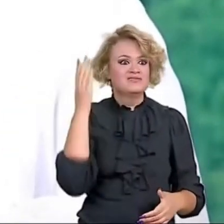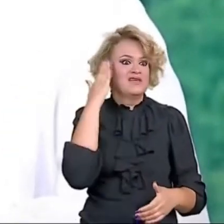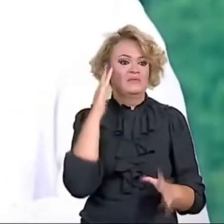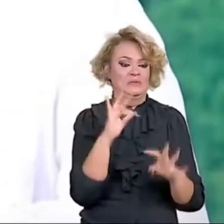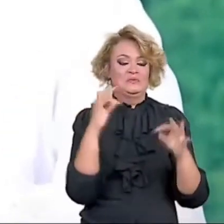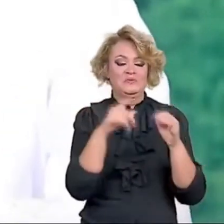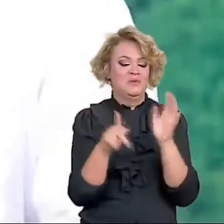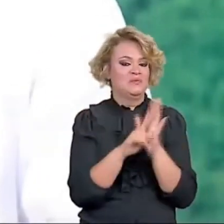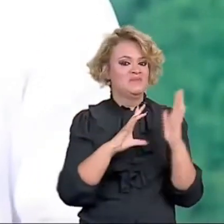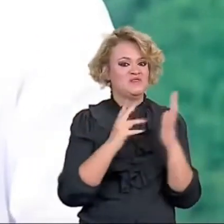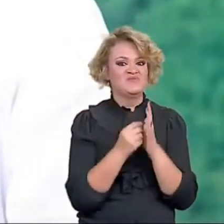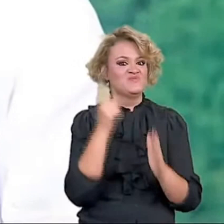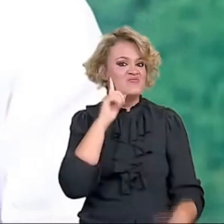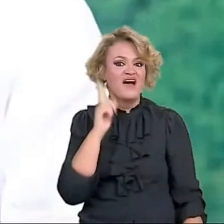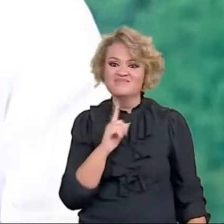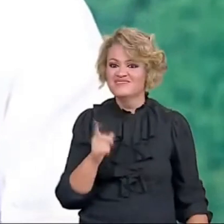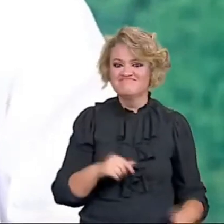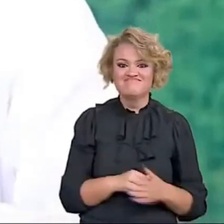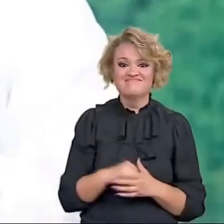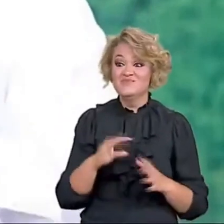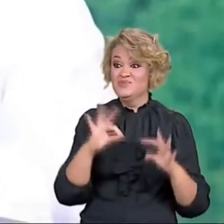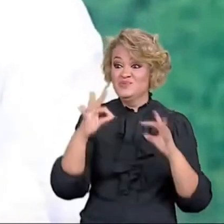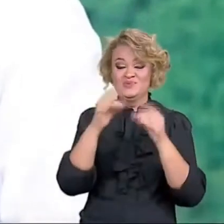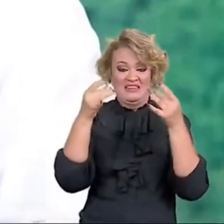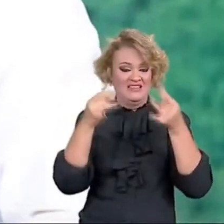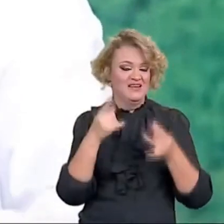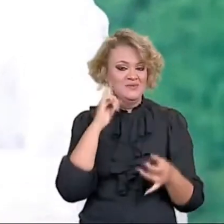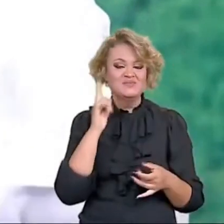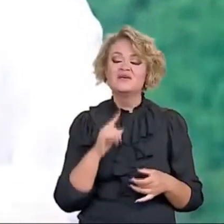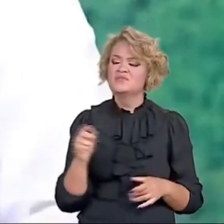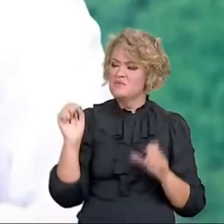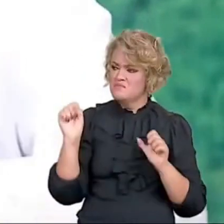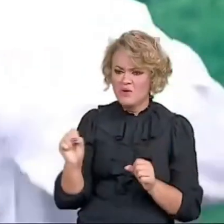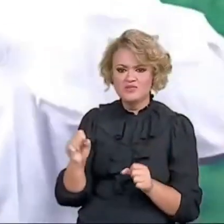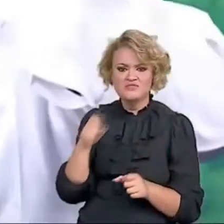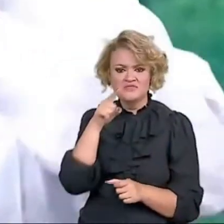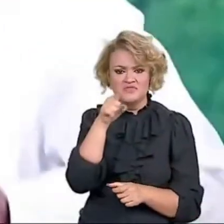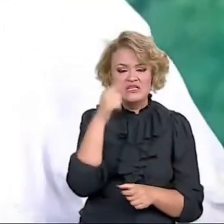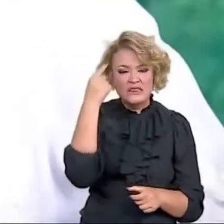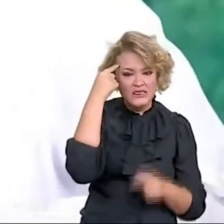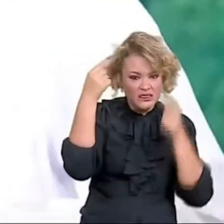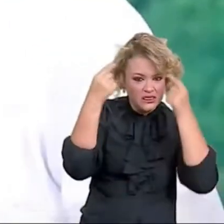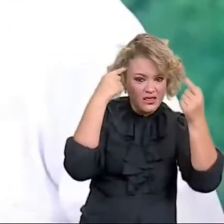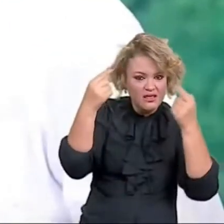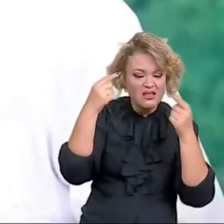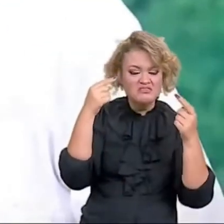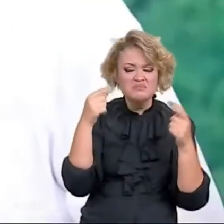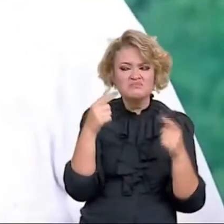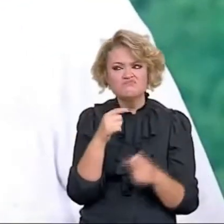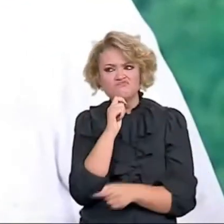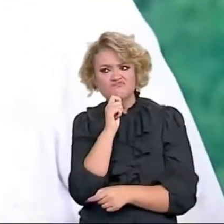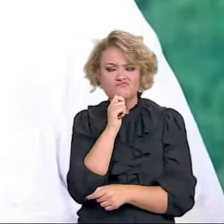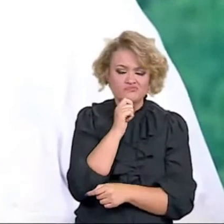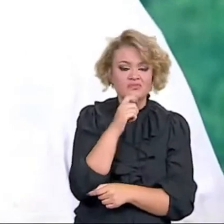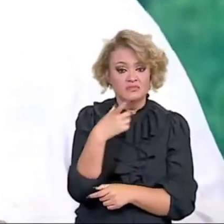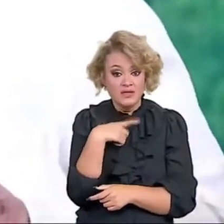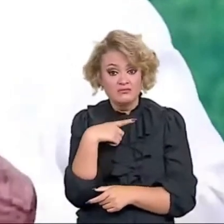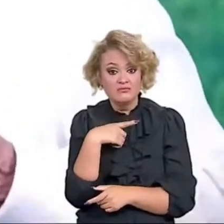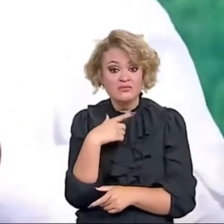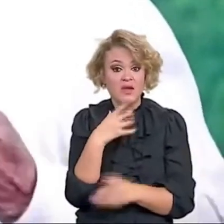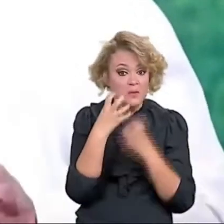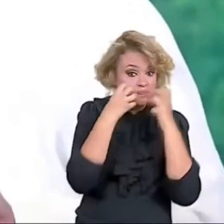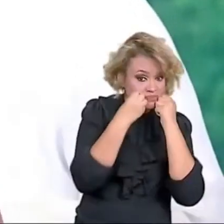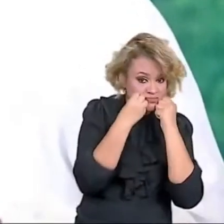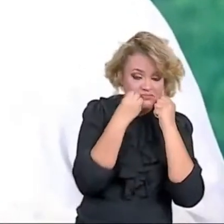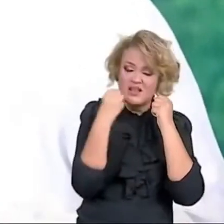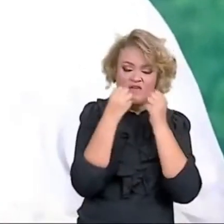ela é. Esse convite eu queria fazer para você. Se você tem alguma ideia, pensa, tem alguma sugestão, não fique com ela para você.